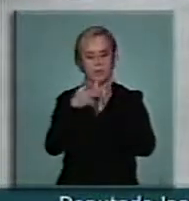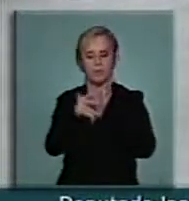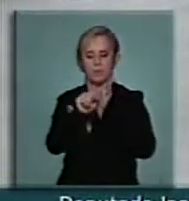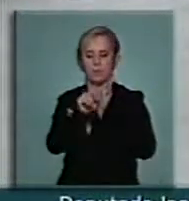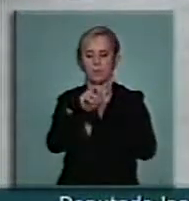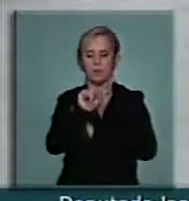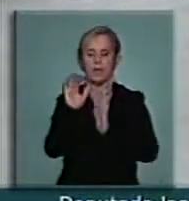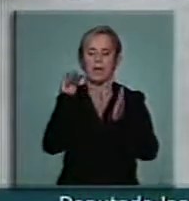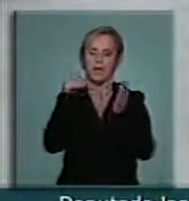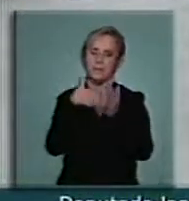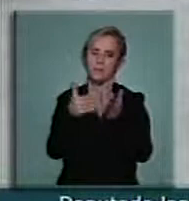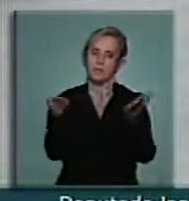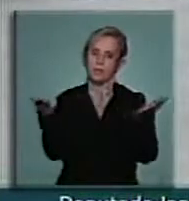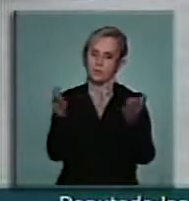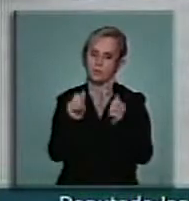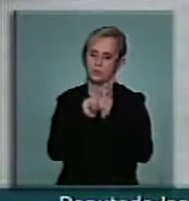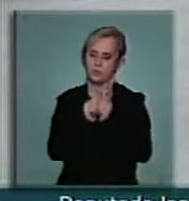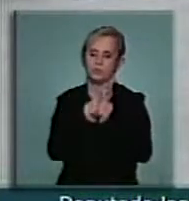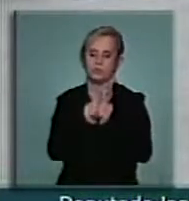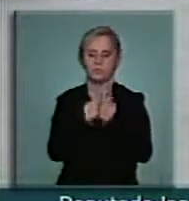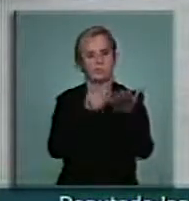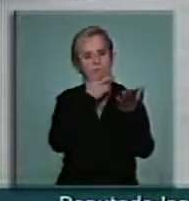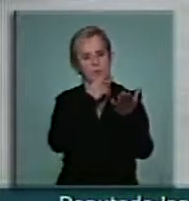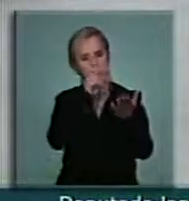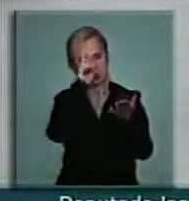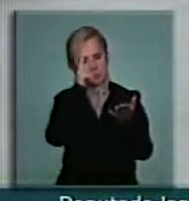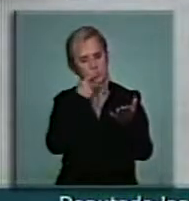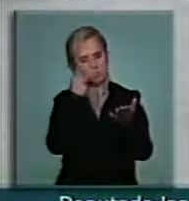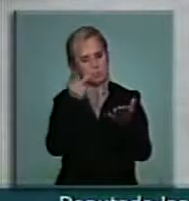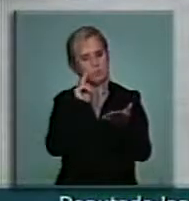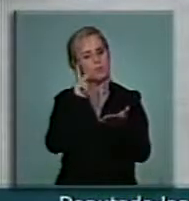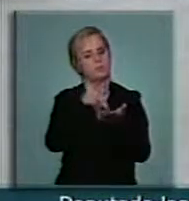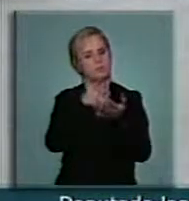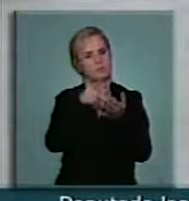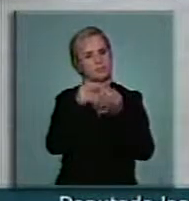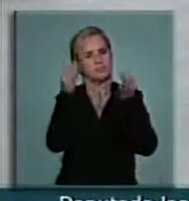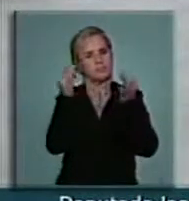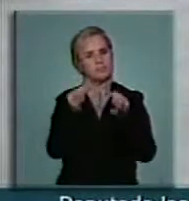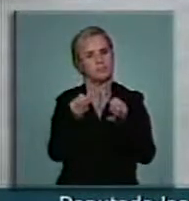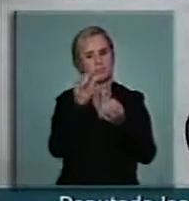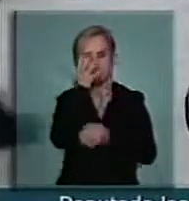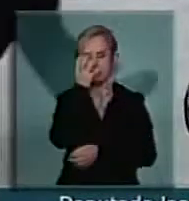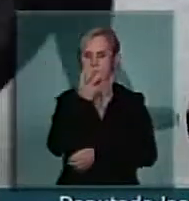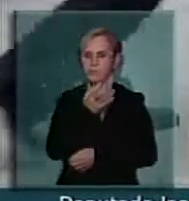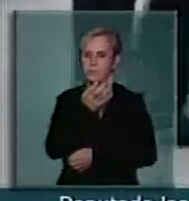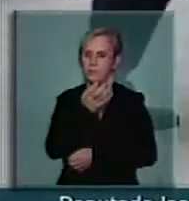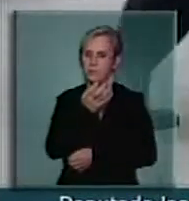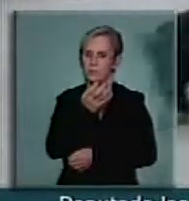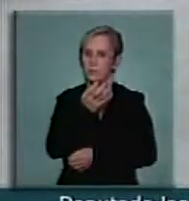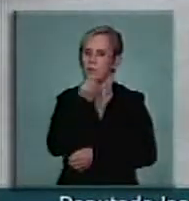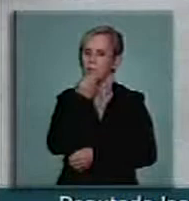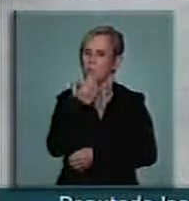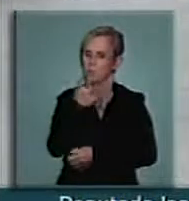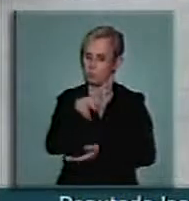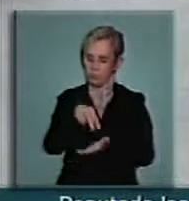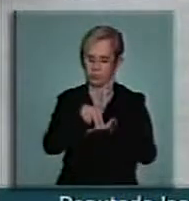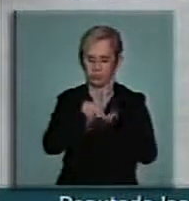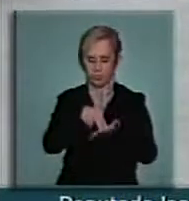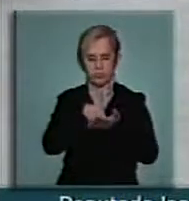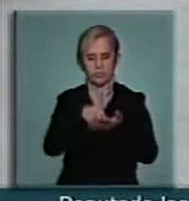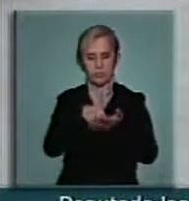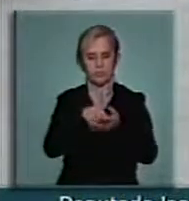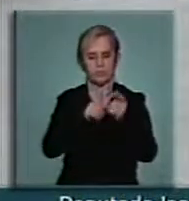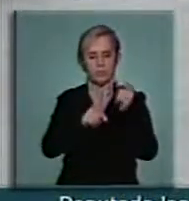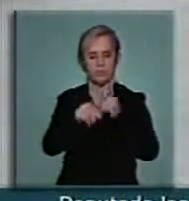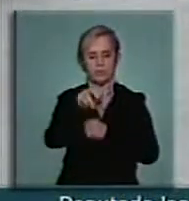de hoje. Vossa Excelência enfatiza de uma maneira bastante incisiva que o